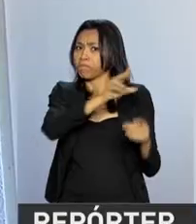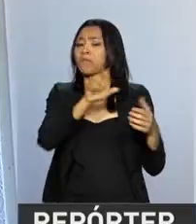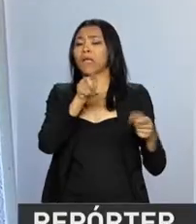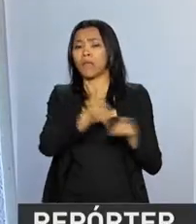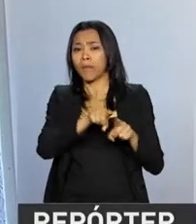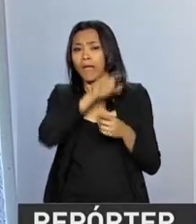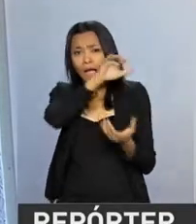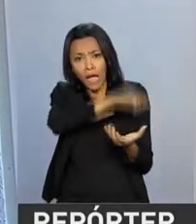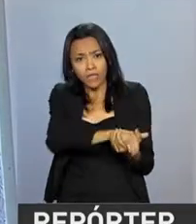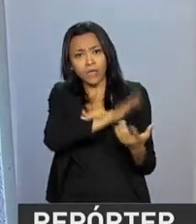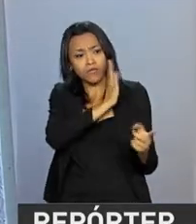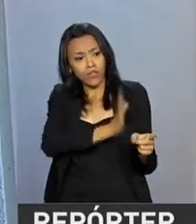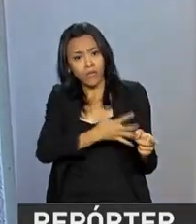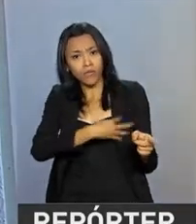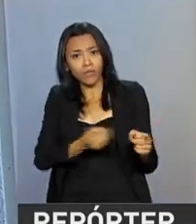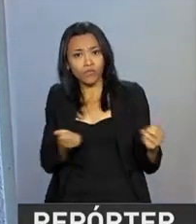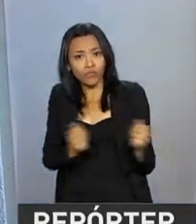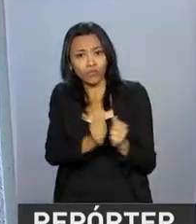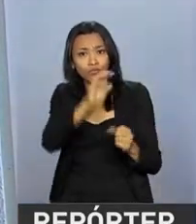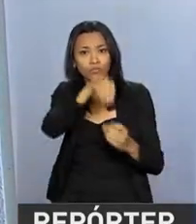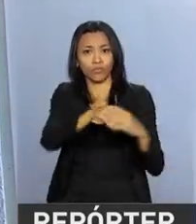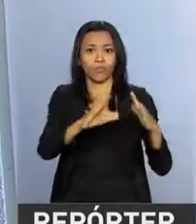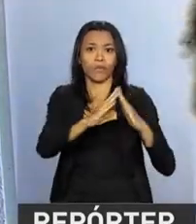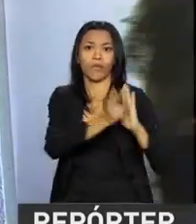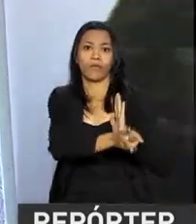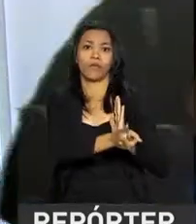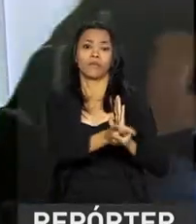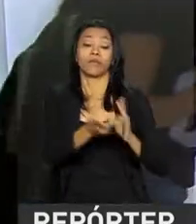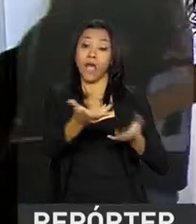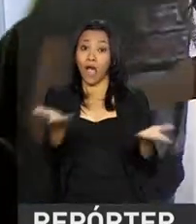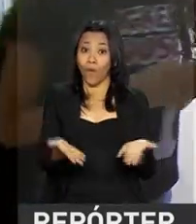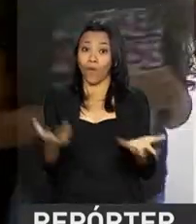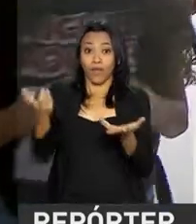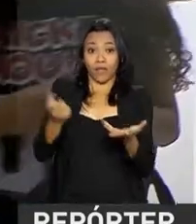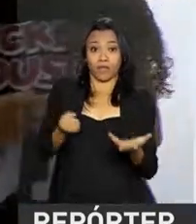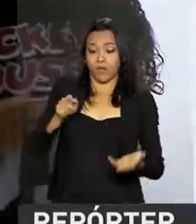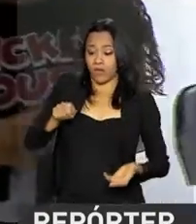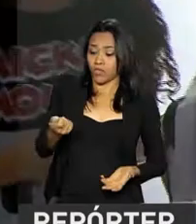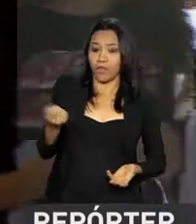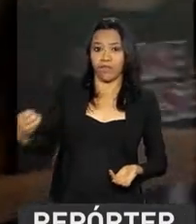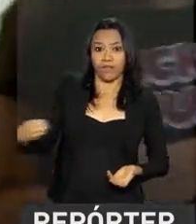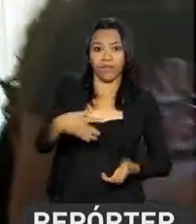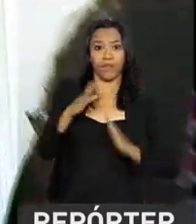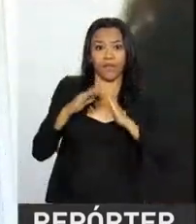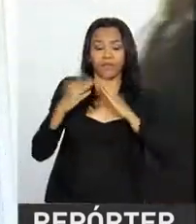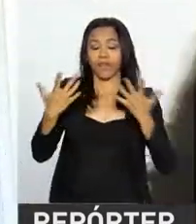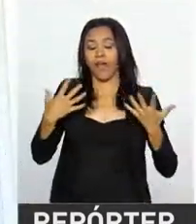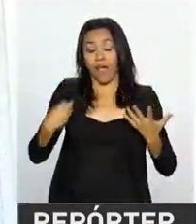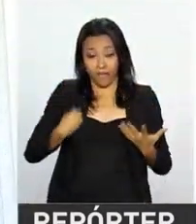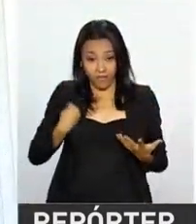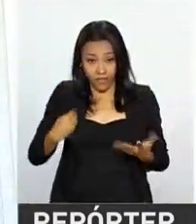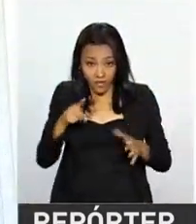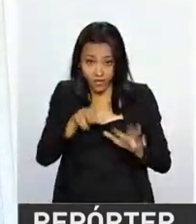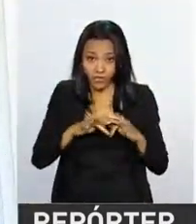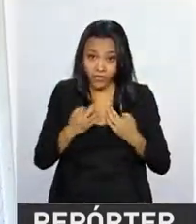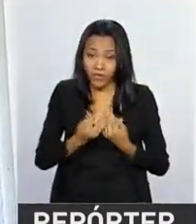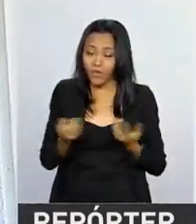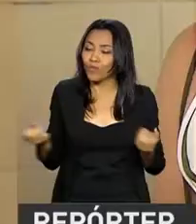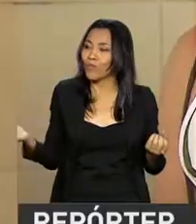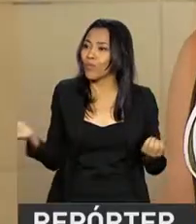mas agora depois de receber as chaves da sonhada casa própria a vida dessa família vai ganhar um novo